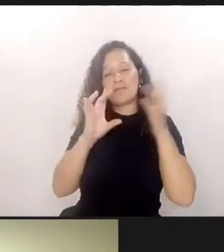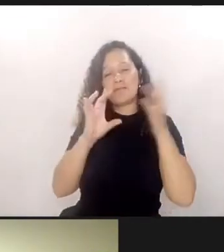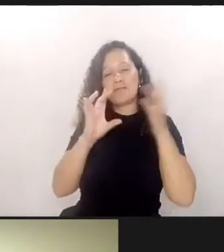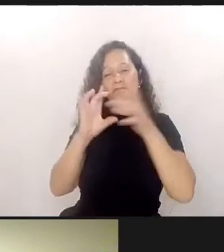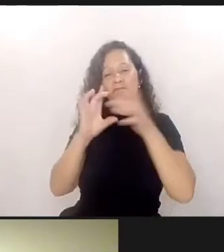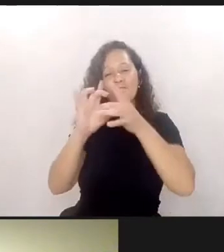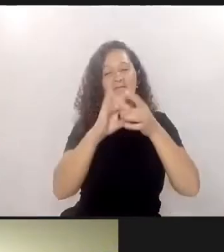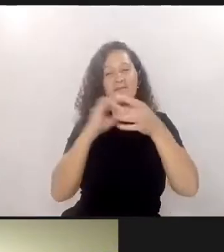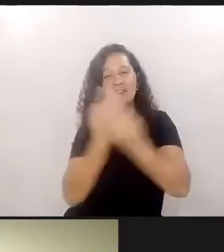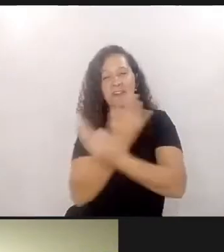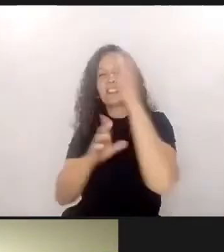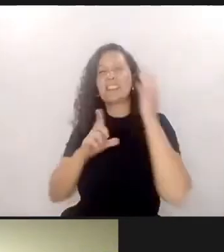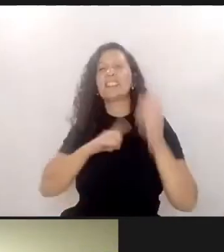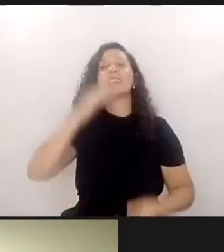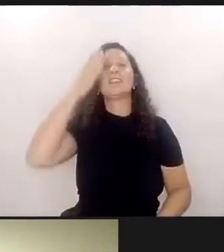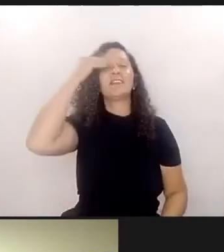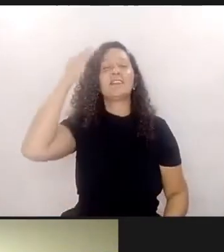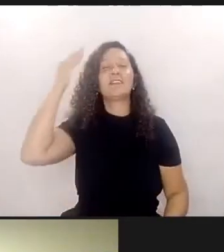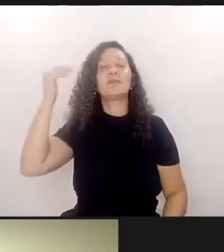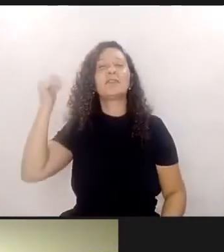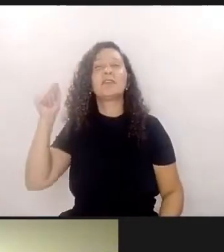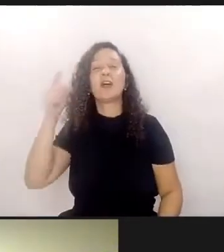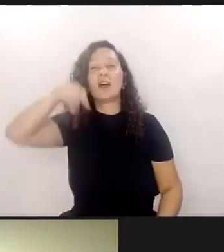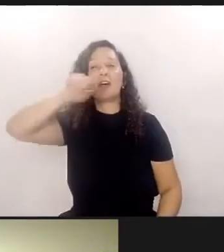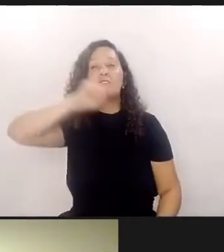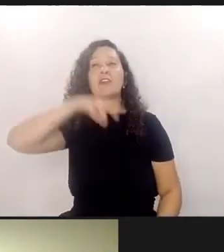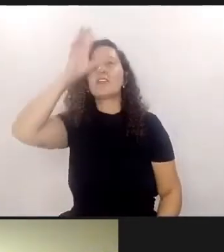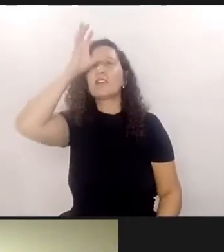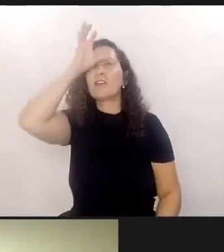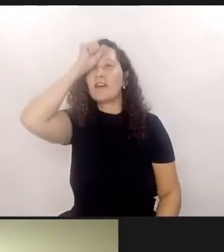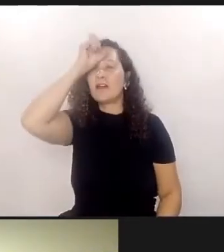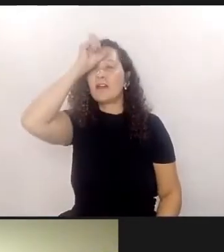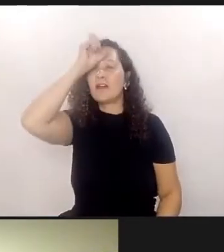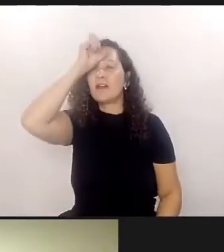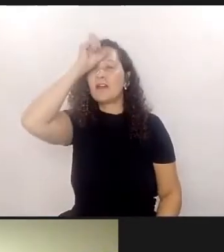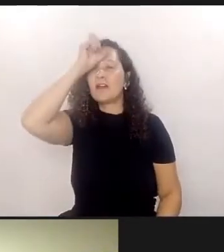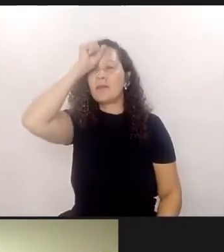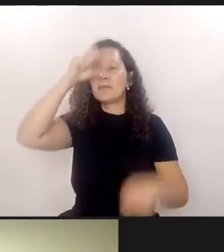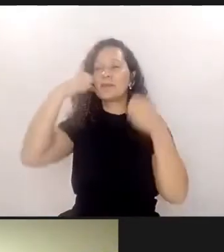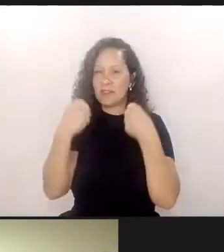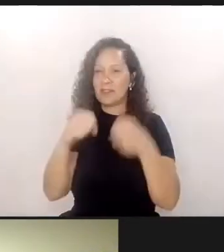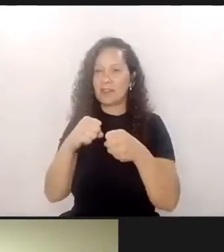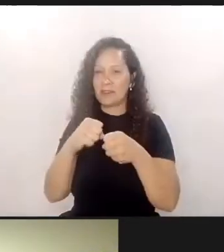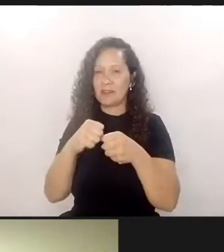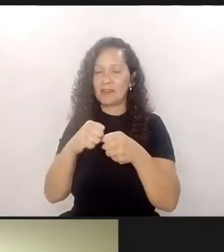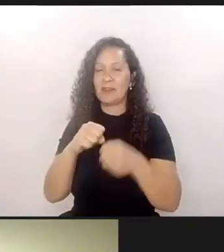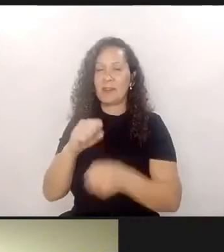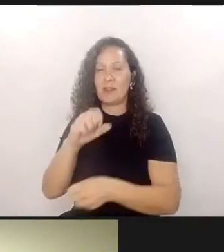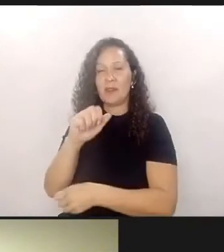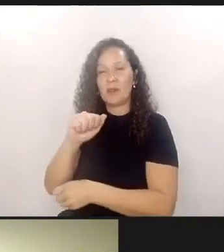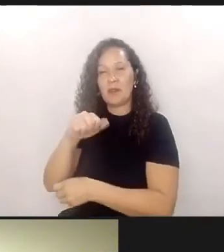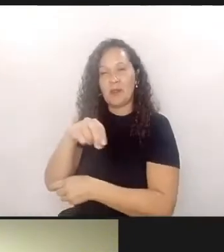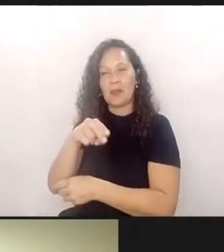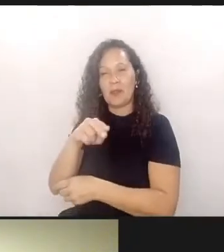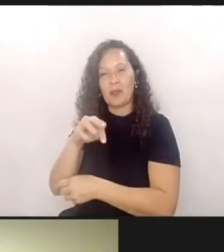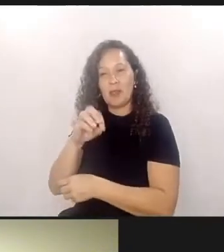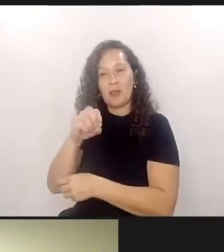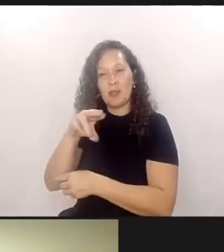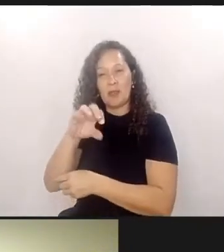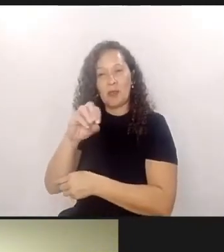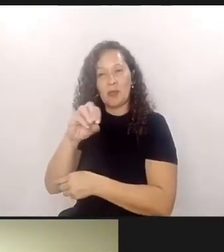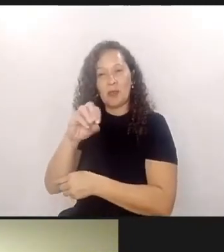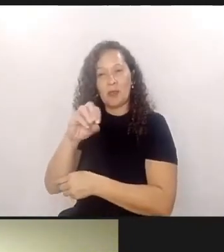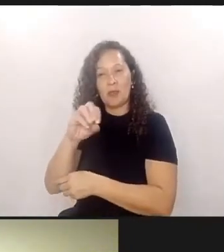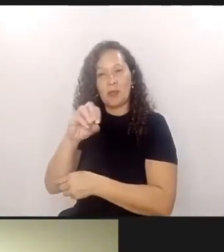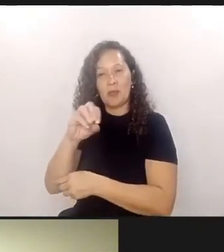tem a aprender mesmo. O Antônio Donato Nobre, ele fala uma coisa que eu acho muito boa. Ele fala muito bonito. Ele fala assim,